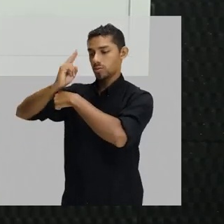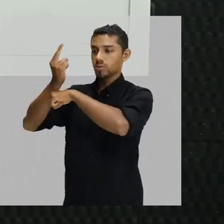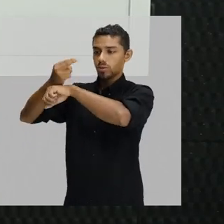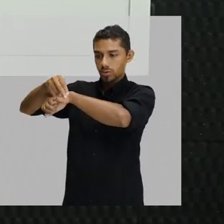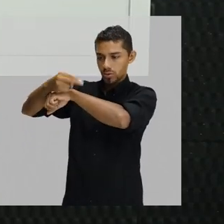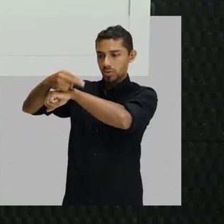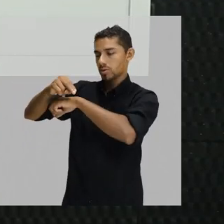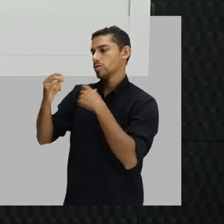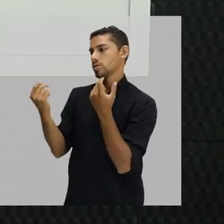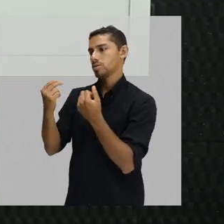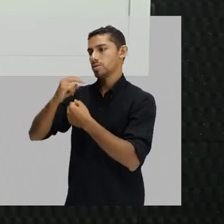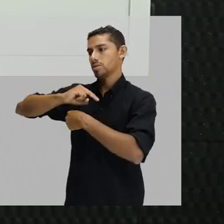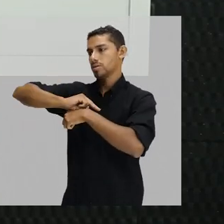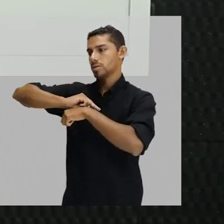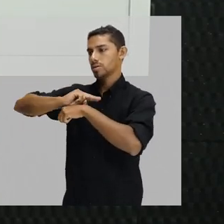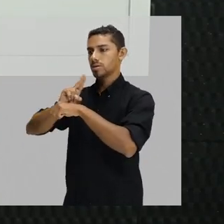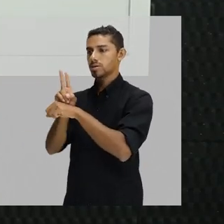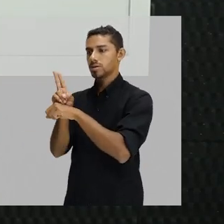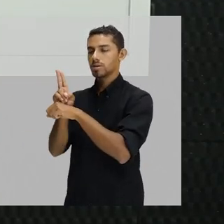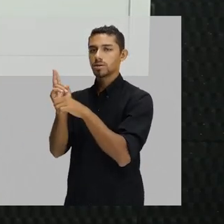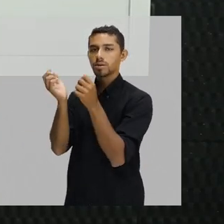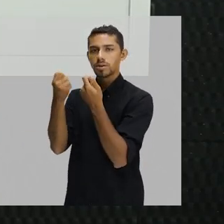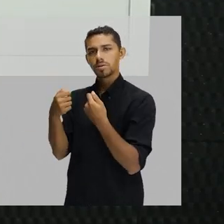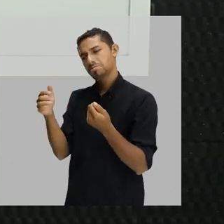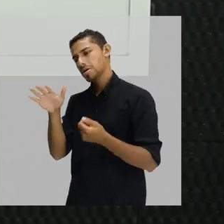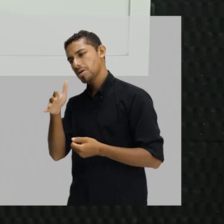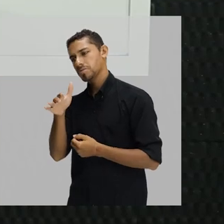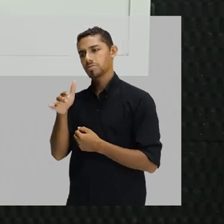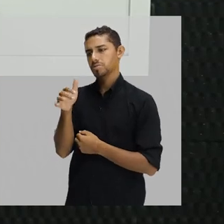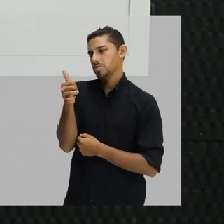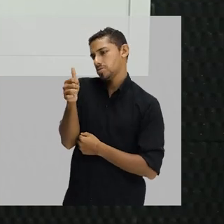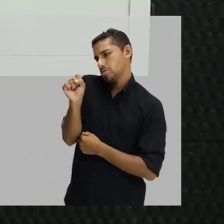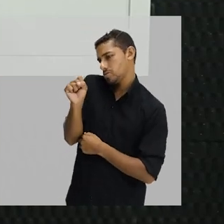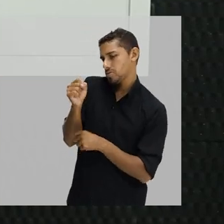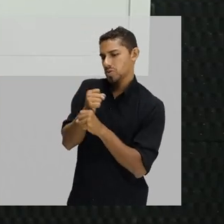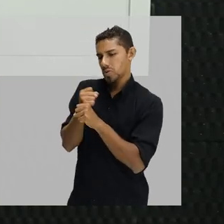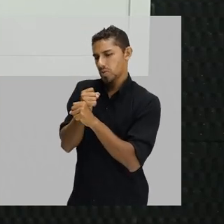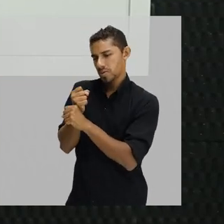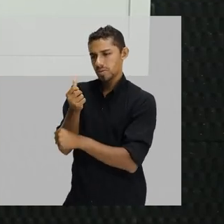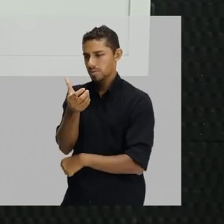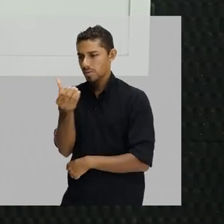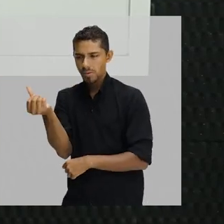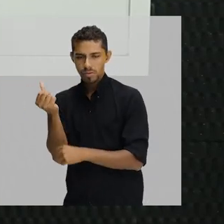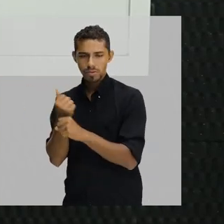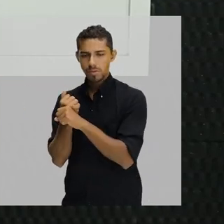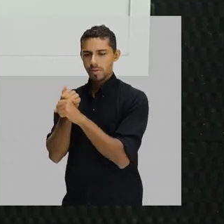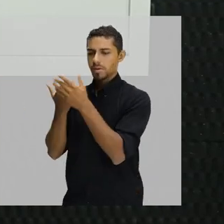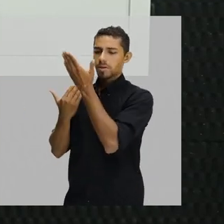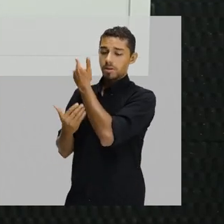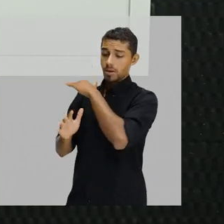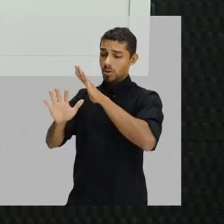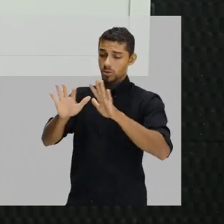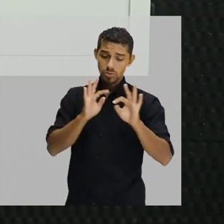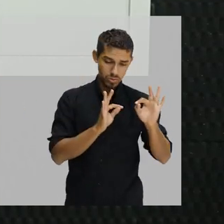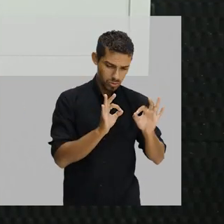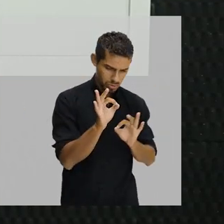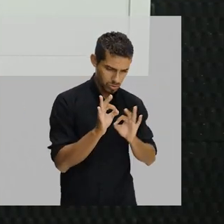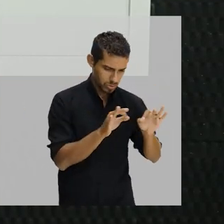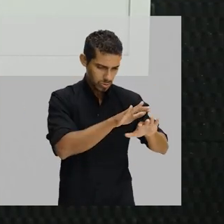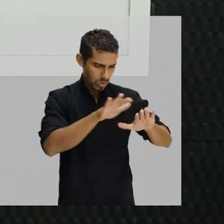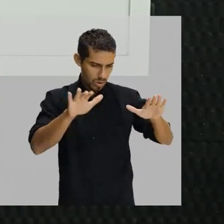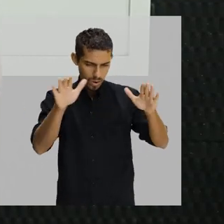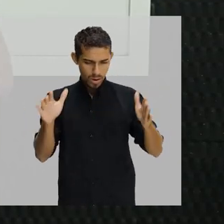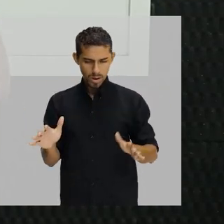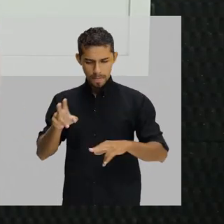18, 16 anos. Então eu peço a você que coloque todo o material perto, que alinhe ali a coluna